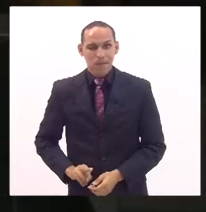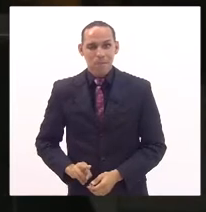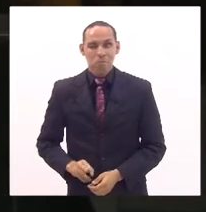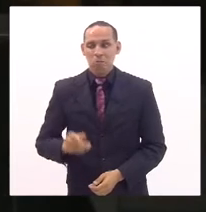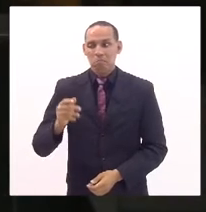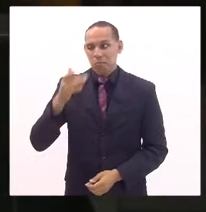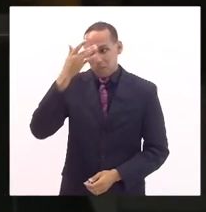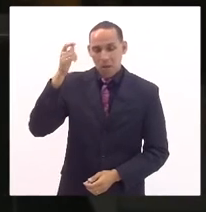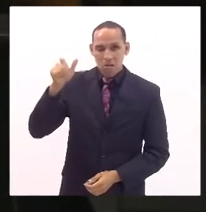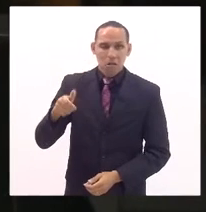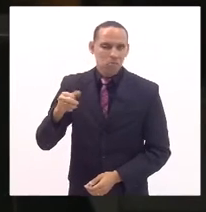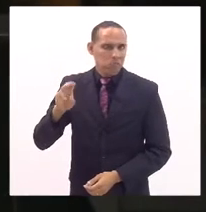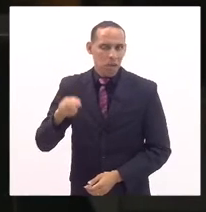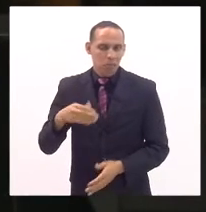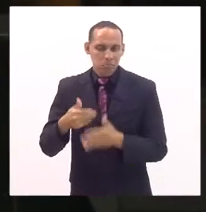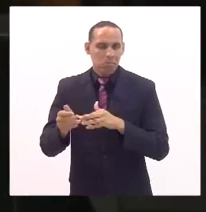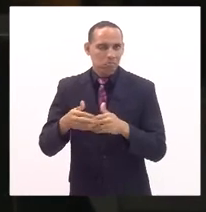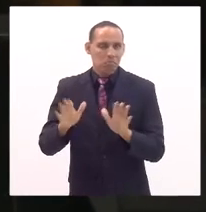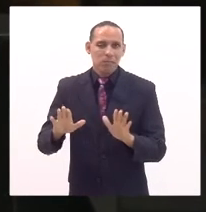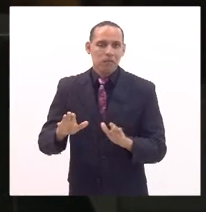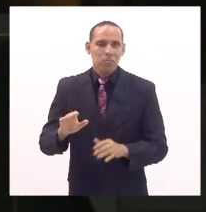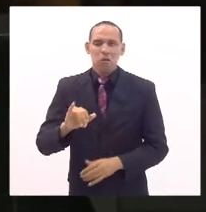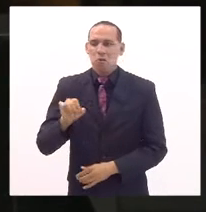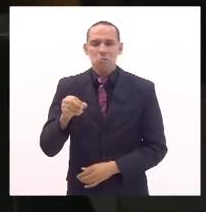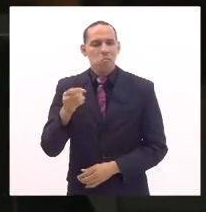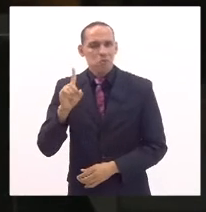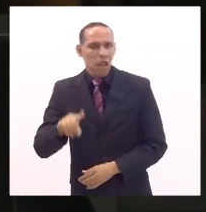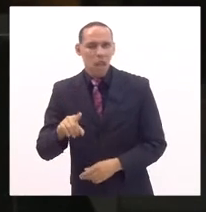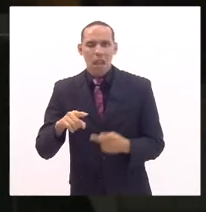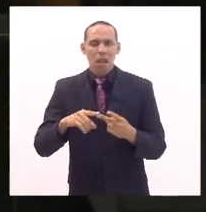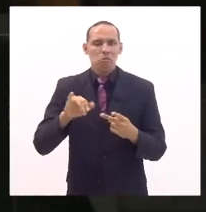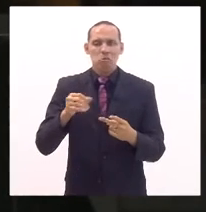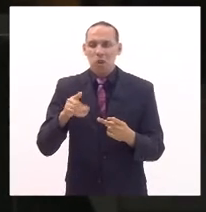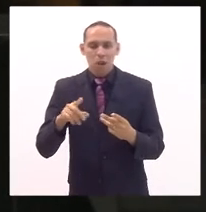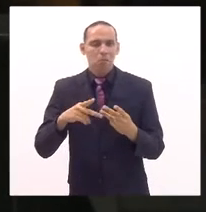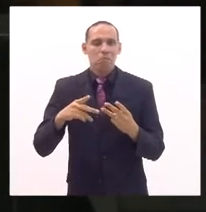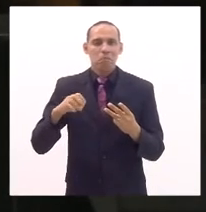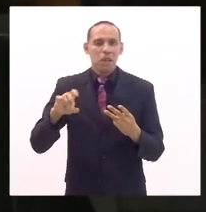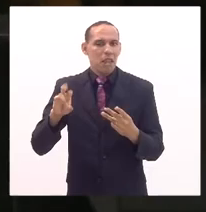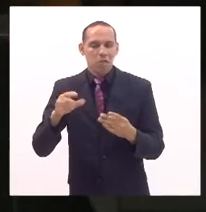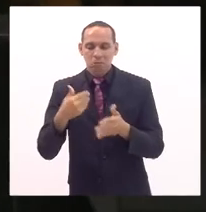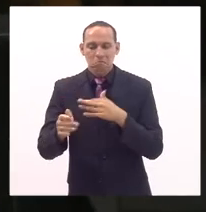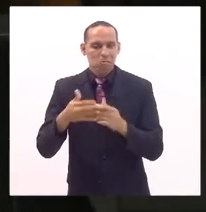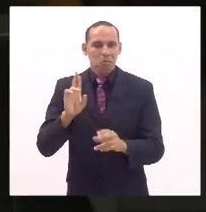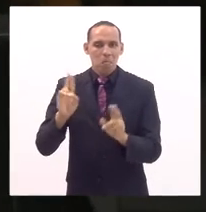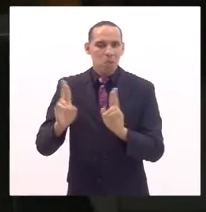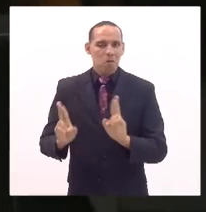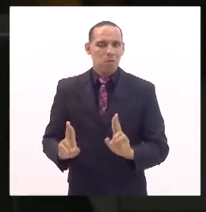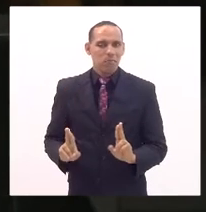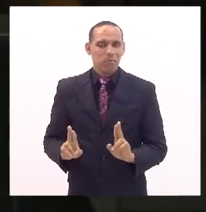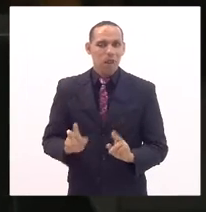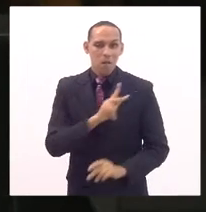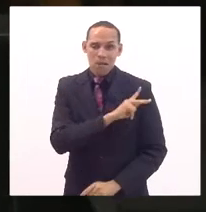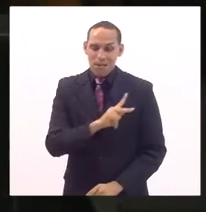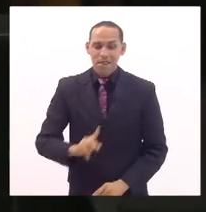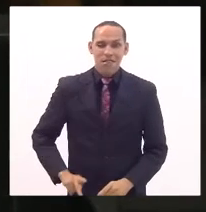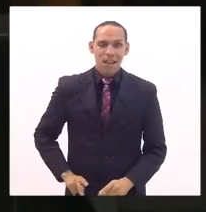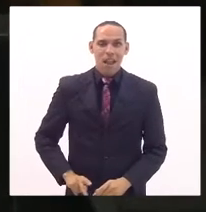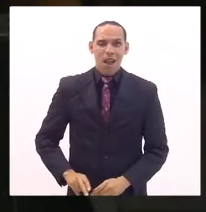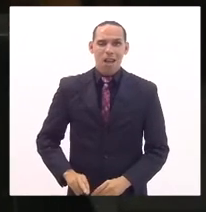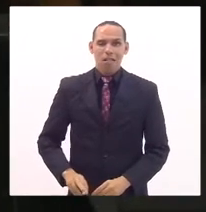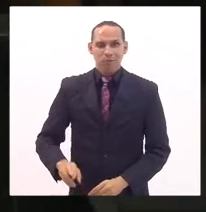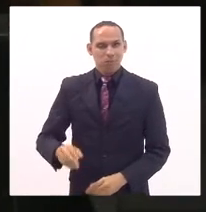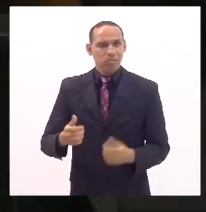trono chama esse Heli José João Pedro e tem poder